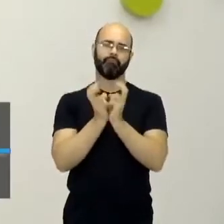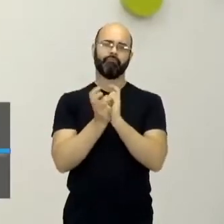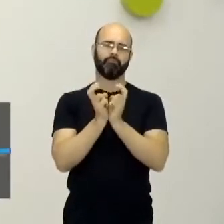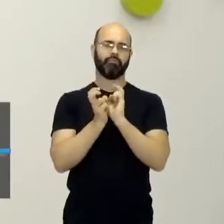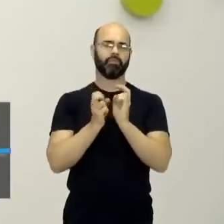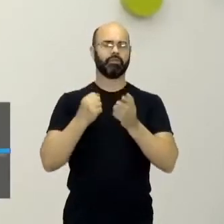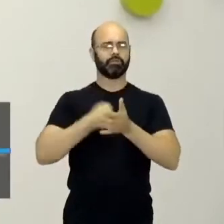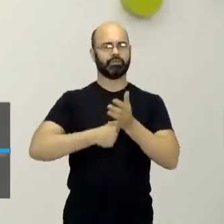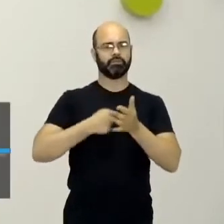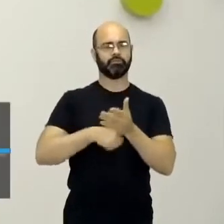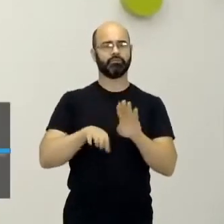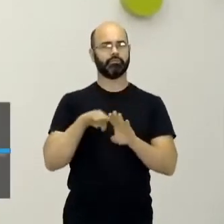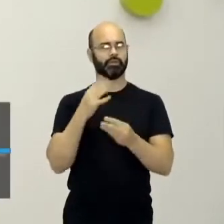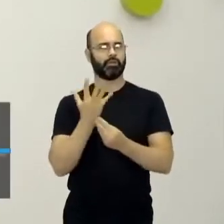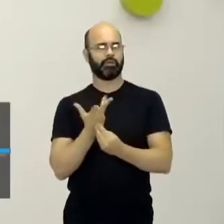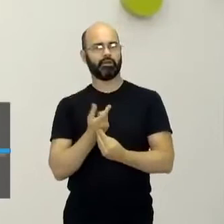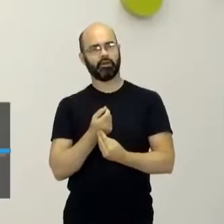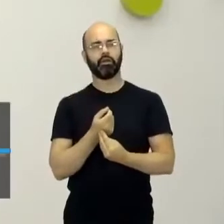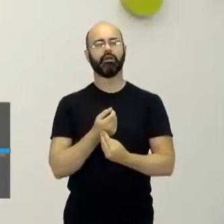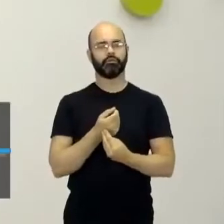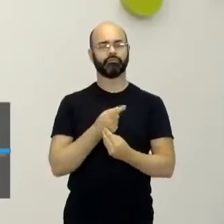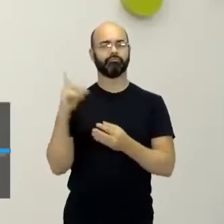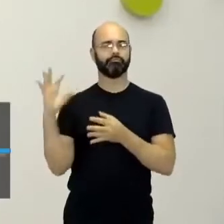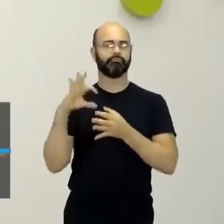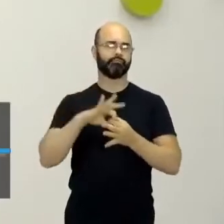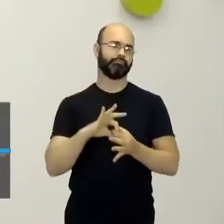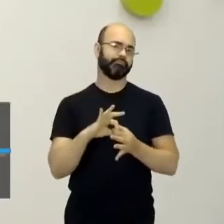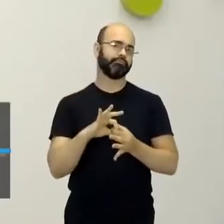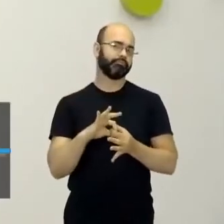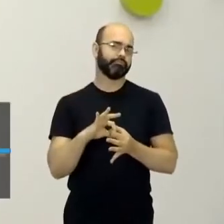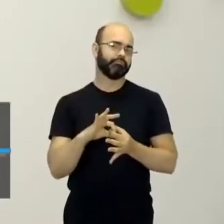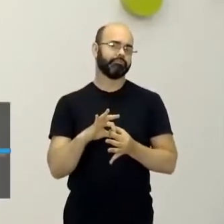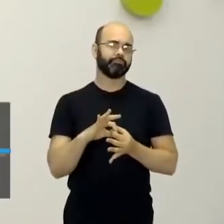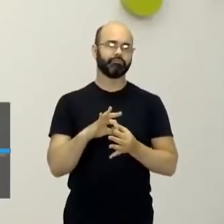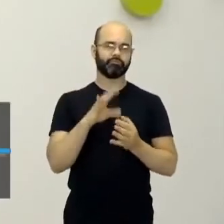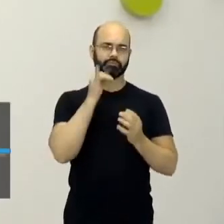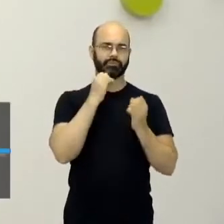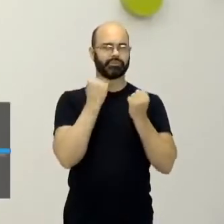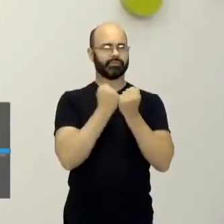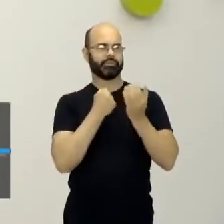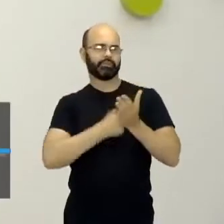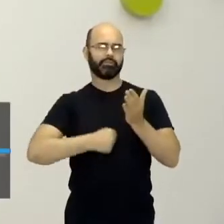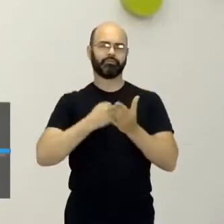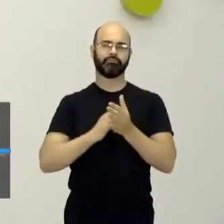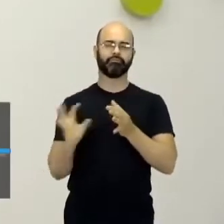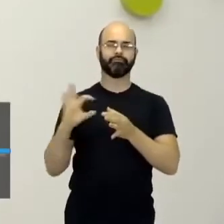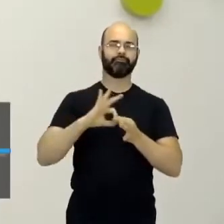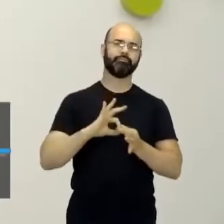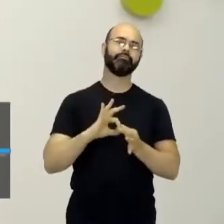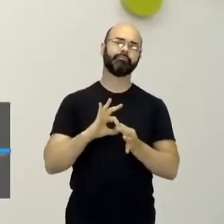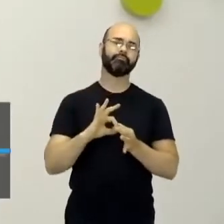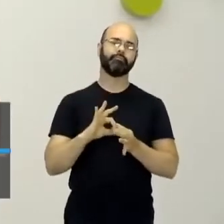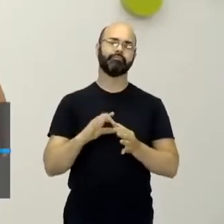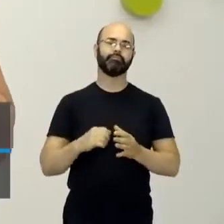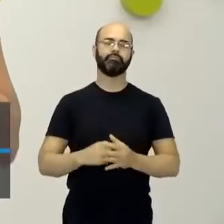resistência. A arte também acaba relacionando algo com a resistência. Então, assim,